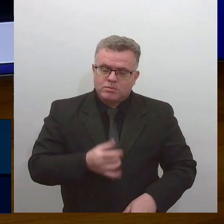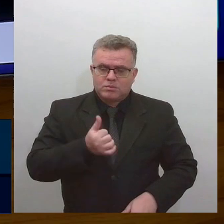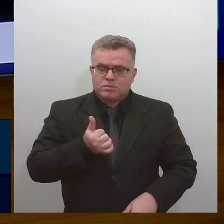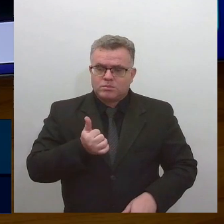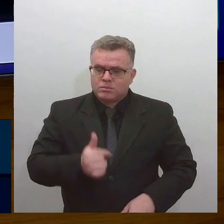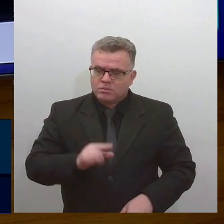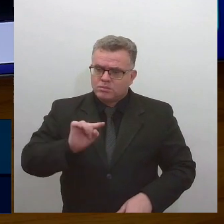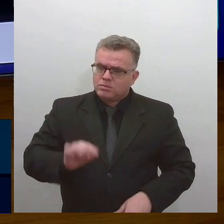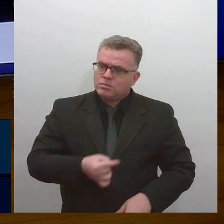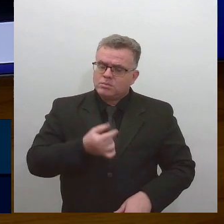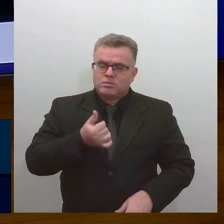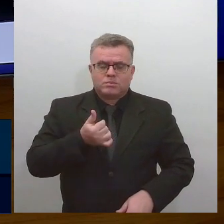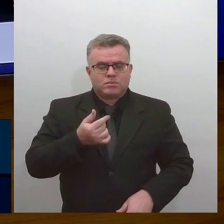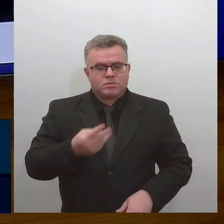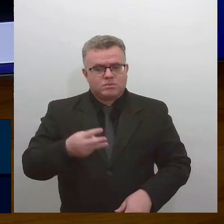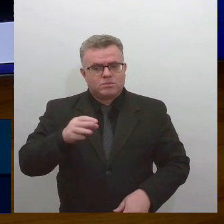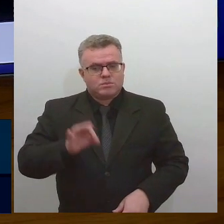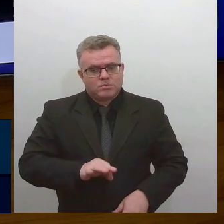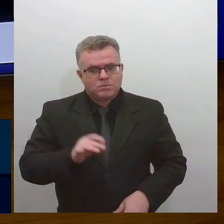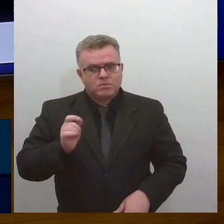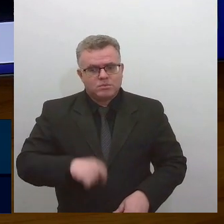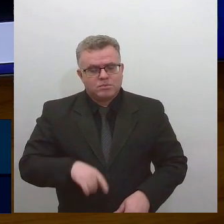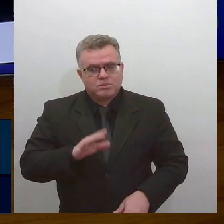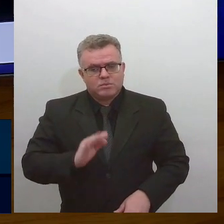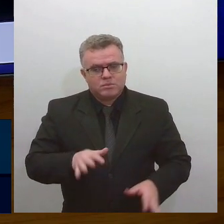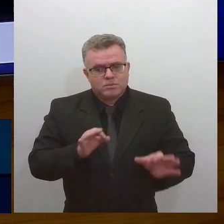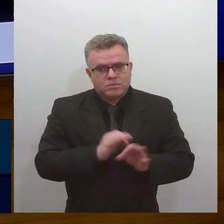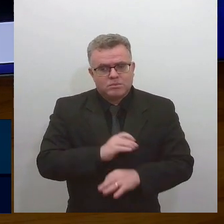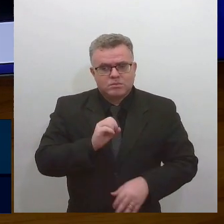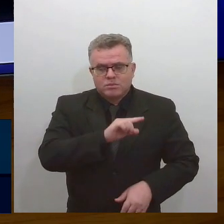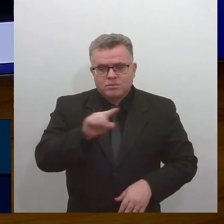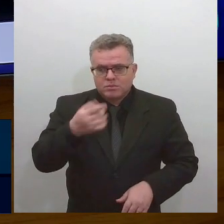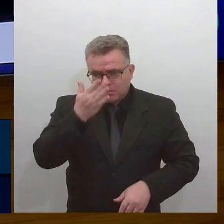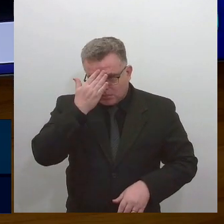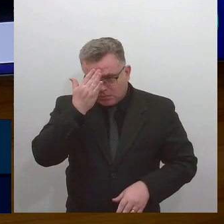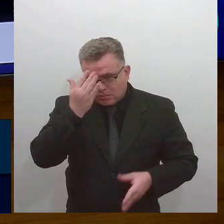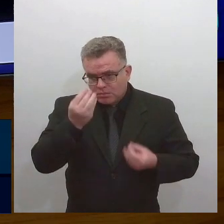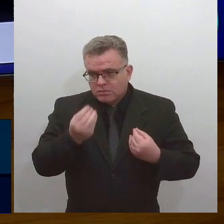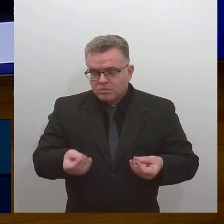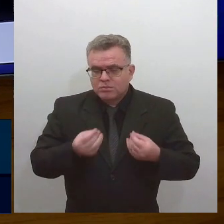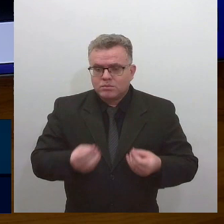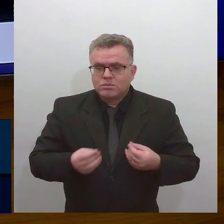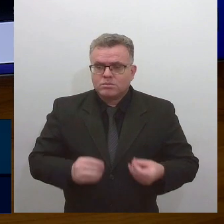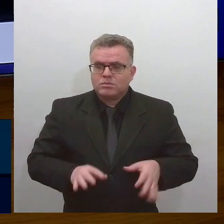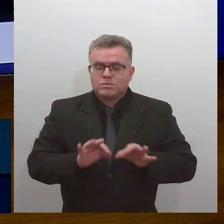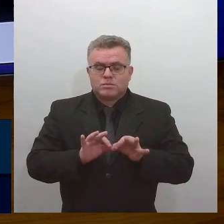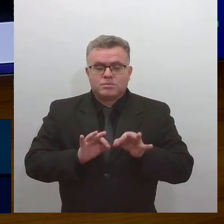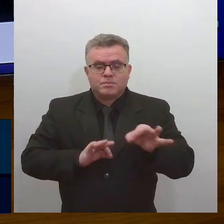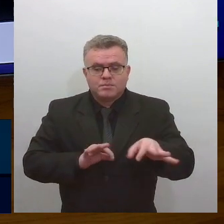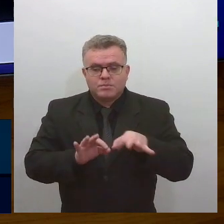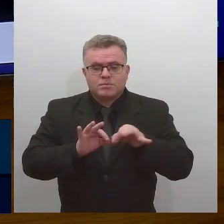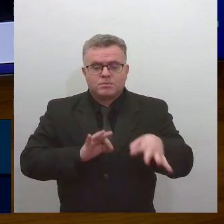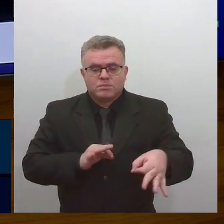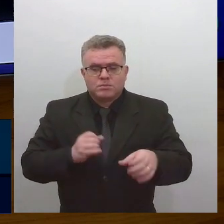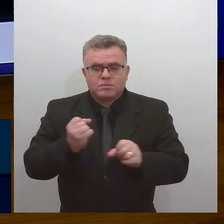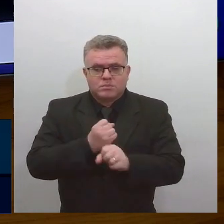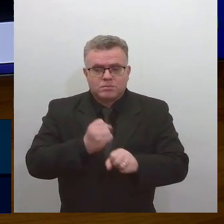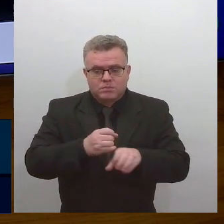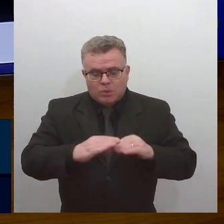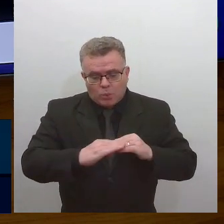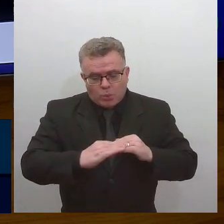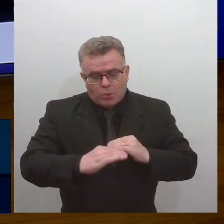para vocês terem uma ideia para cada quilômetro de rodovia pavimentada que a gente tem no Brasil nos Estados Unidos nós temos